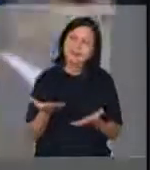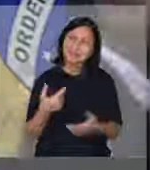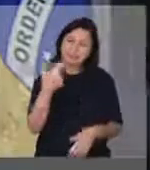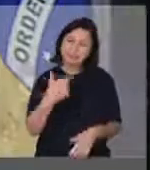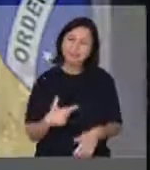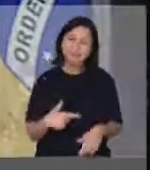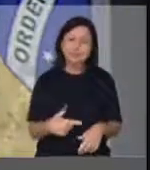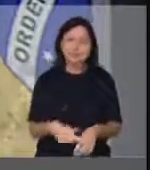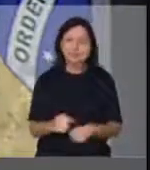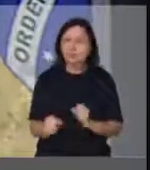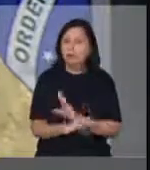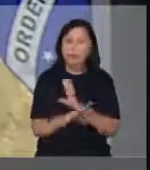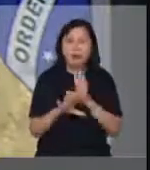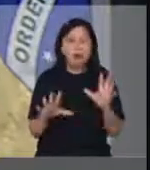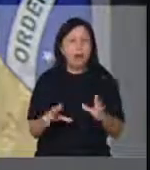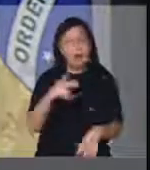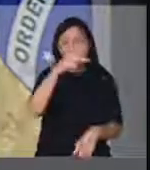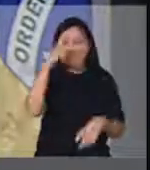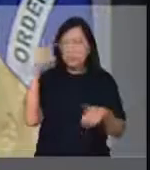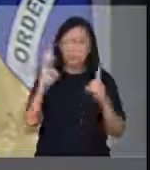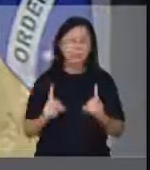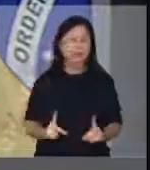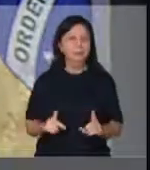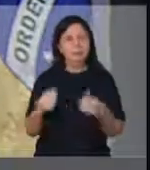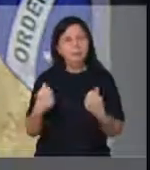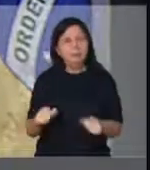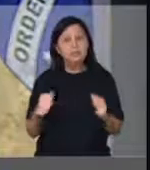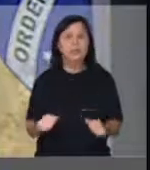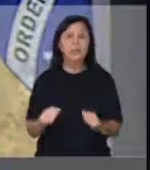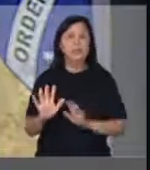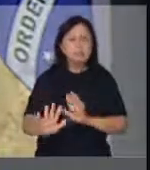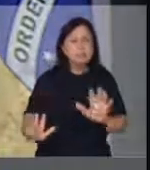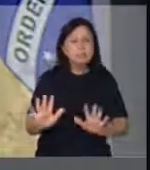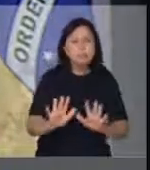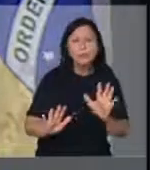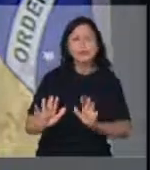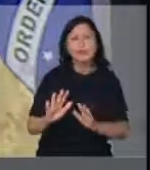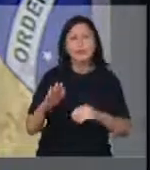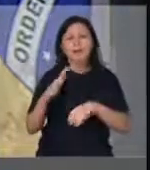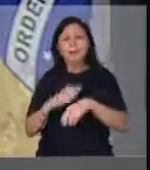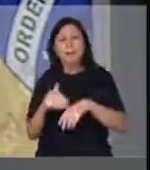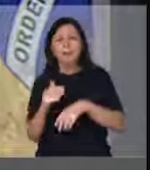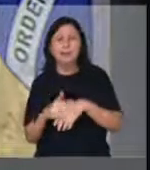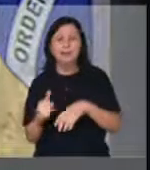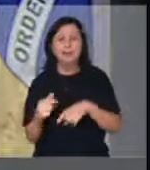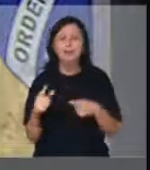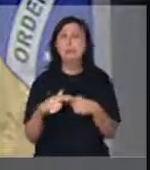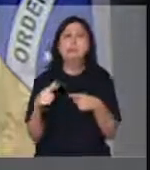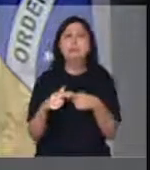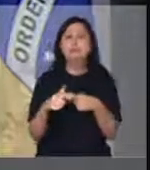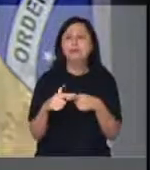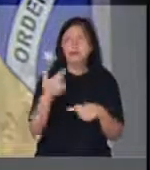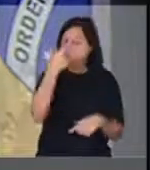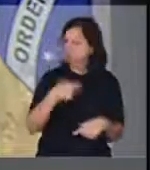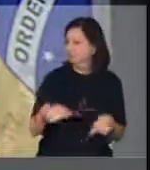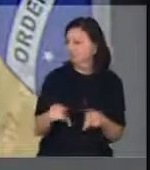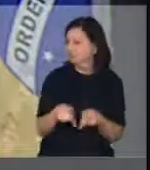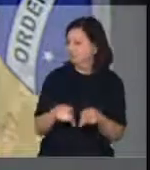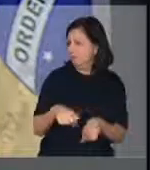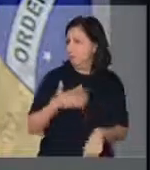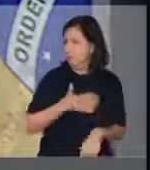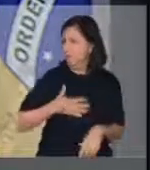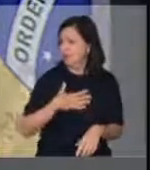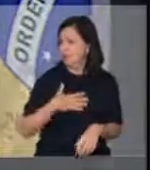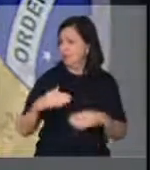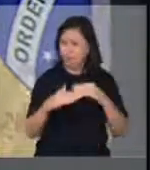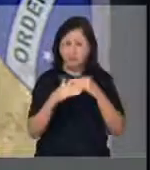deficiência têm que ser dessa forma deputada mariana deputado eduardo as pessoas têm todos nós somos de igual para igual uma das nossas homenageadas de